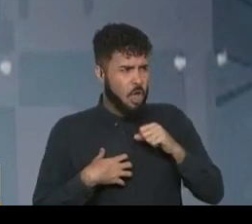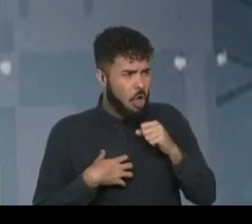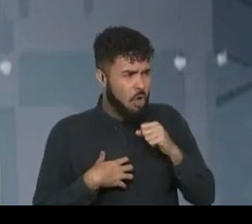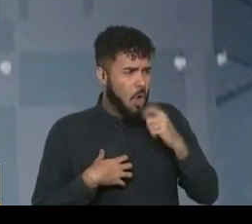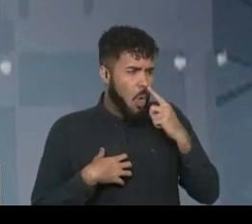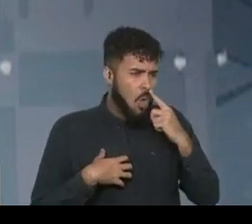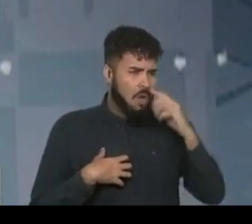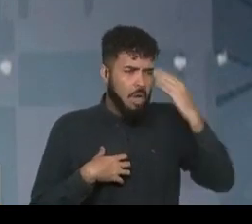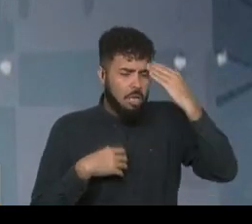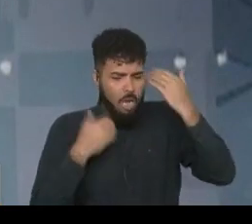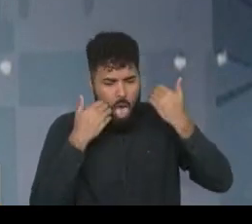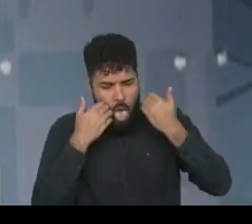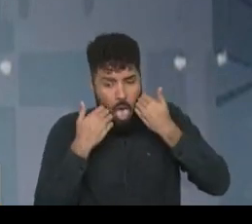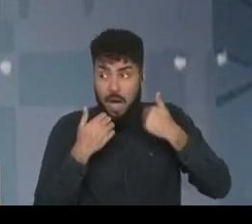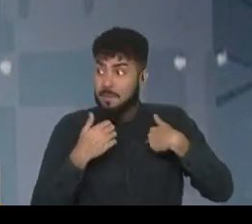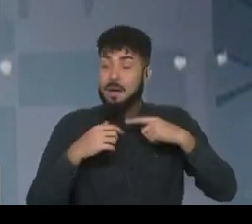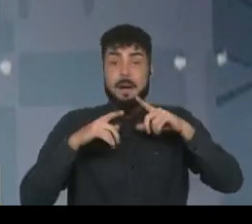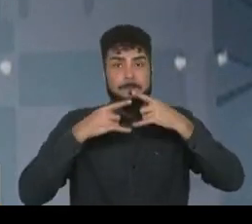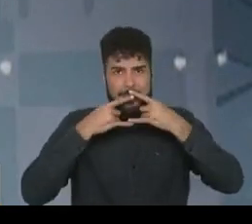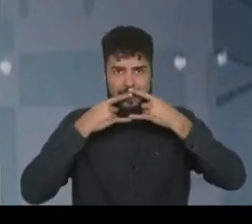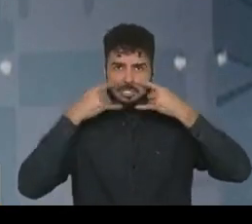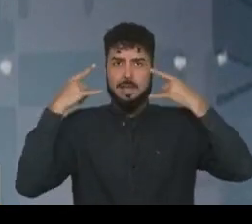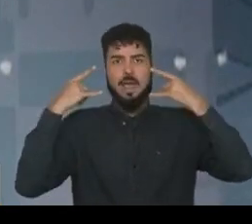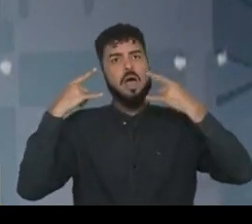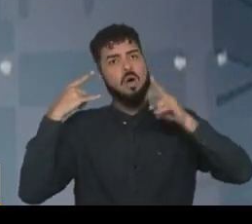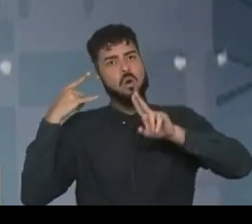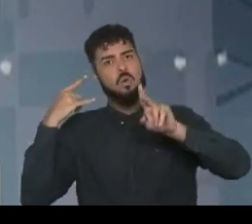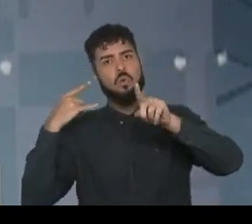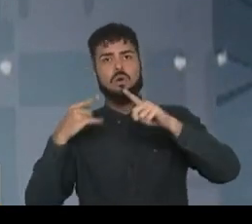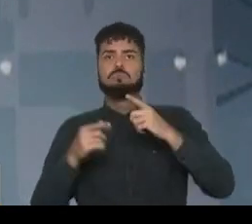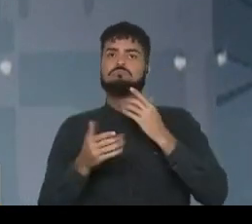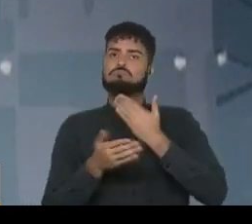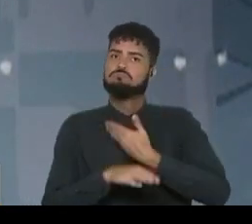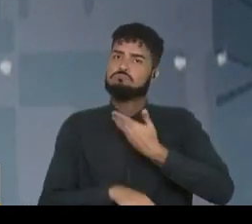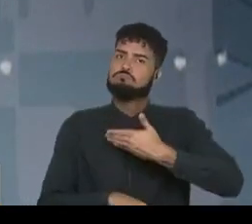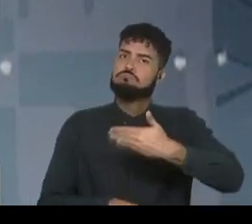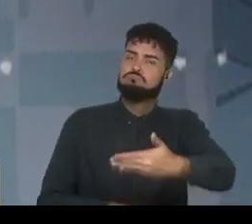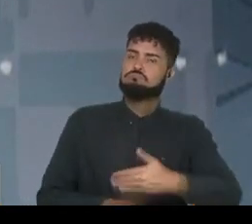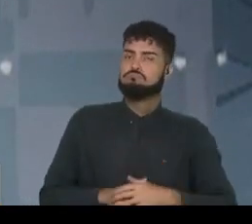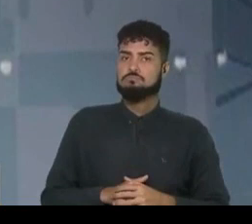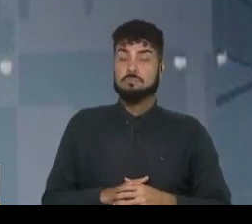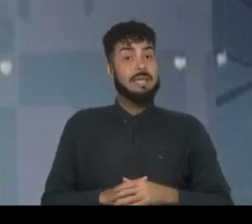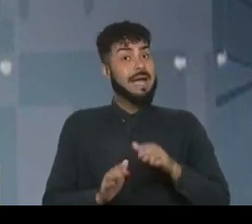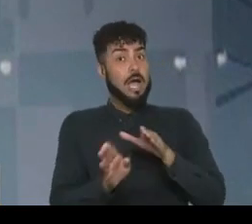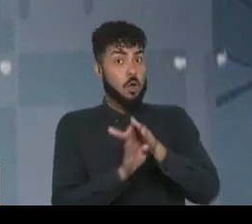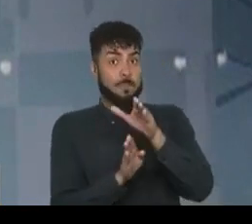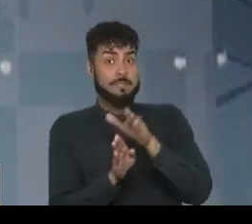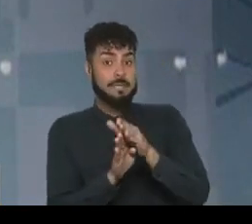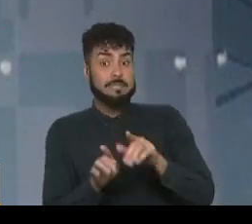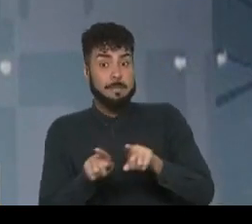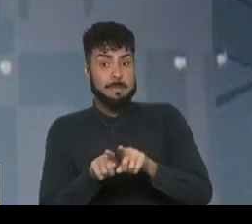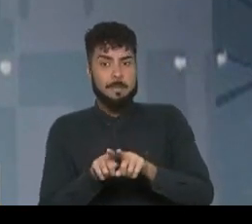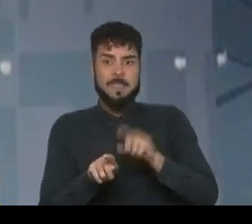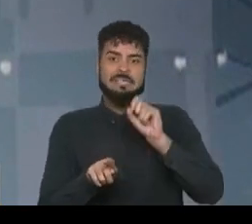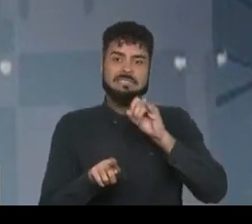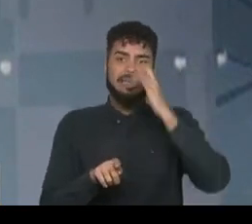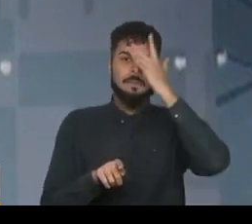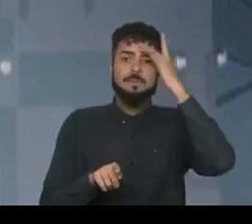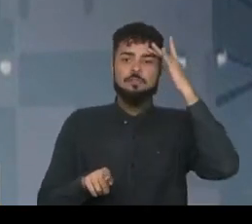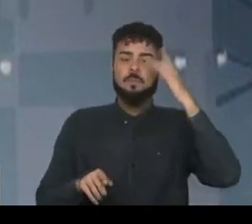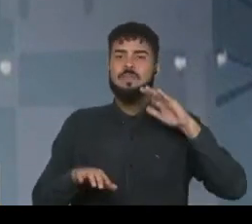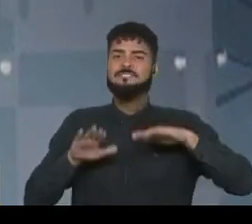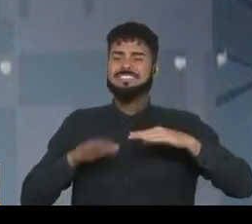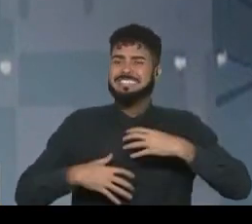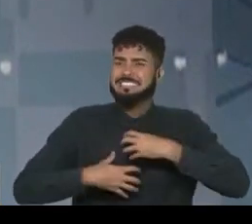respiratórios que utilizem máscara de forma regular. A gente recomenda também que em casos de sinais